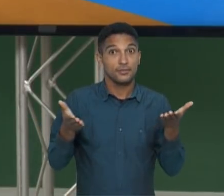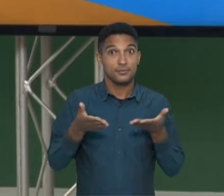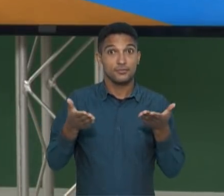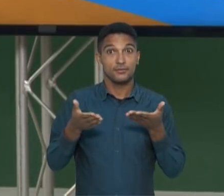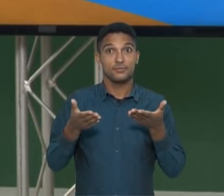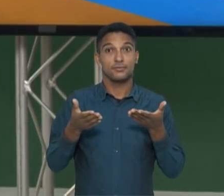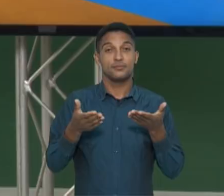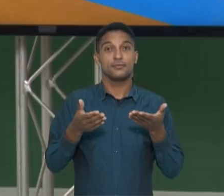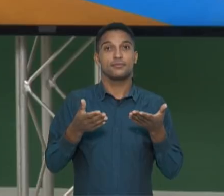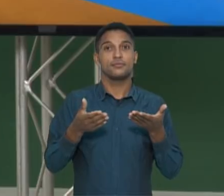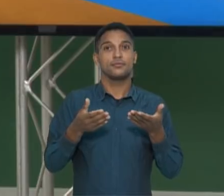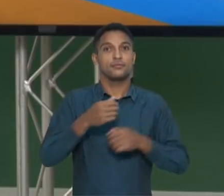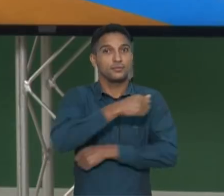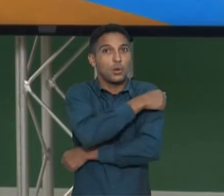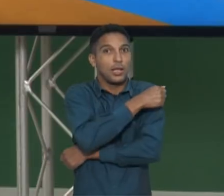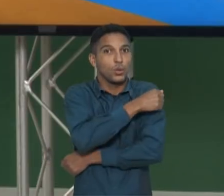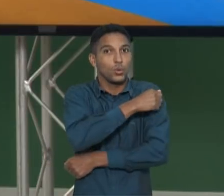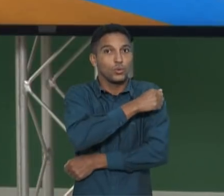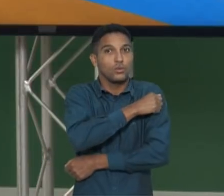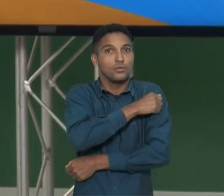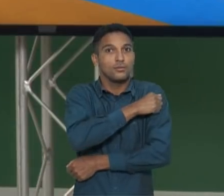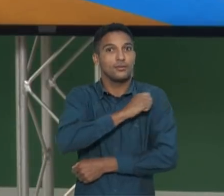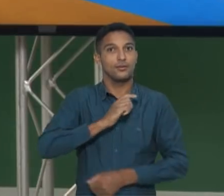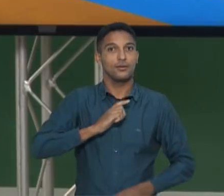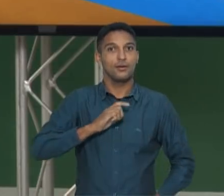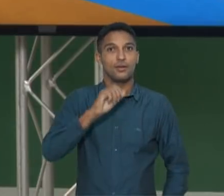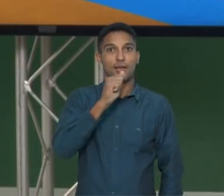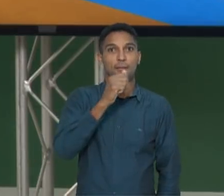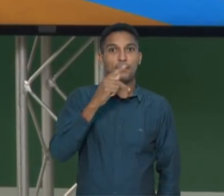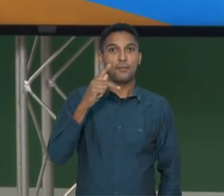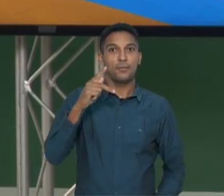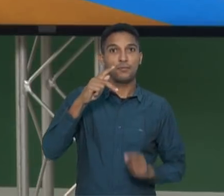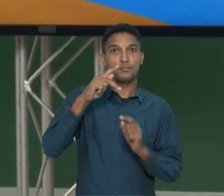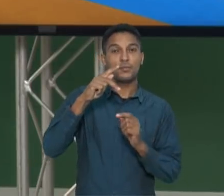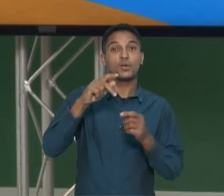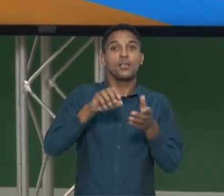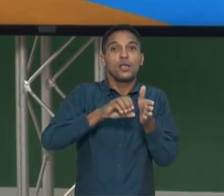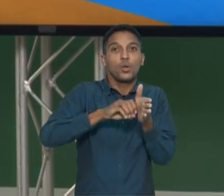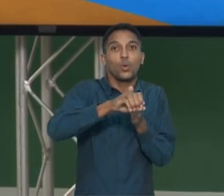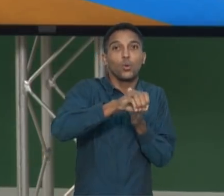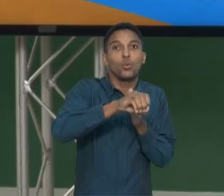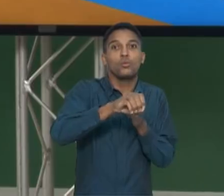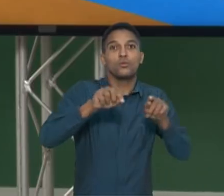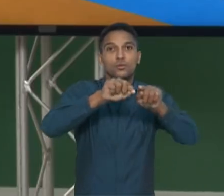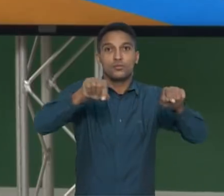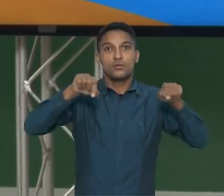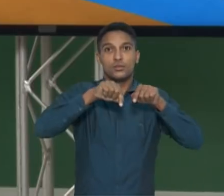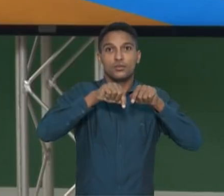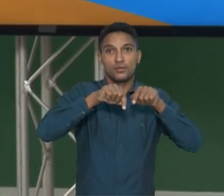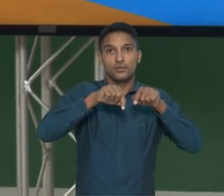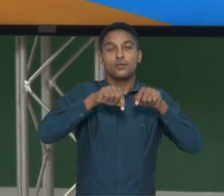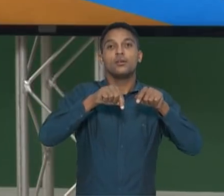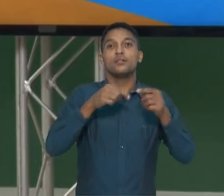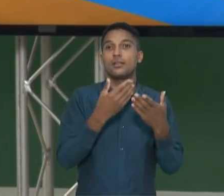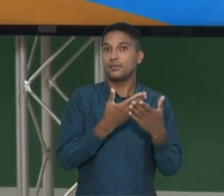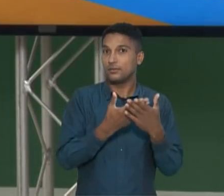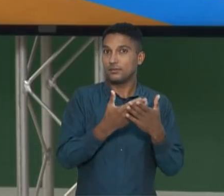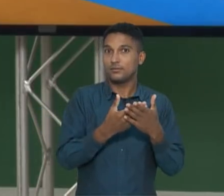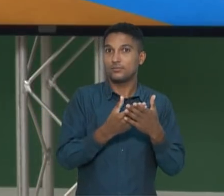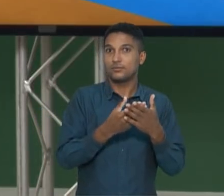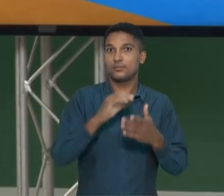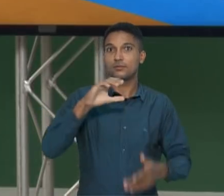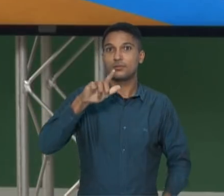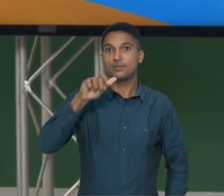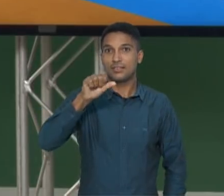que estão tendo acesso ao aplicativo do Google Classroom, não esqueçam, né, de validar a presença. Agora não basta apenas clicar no